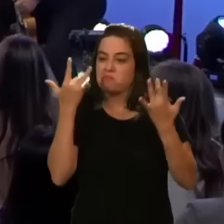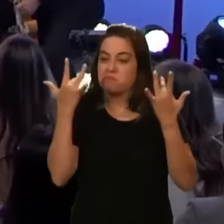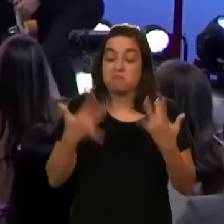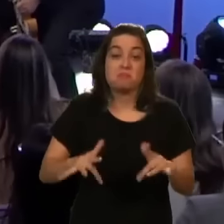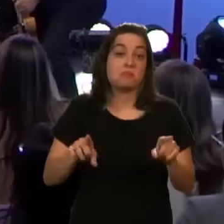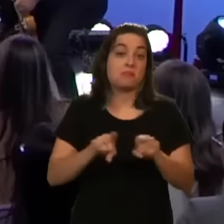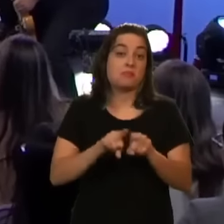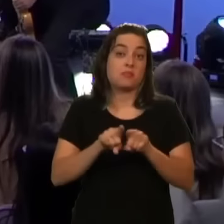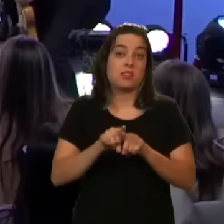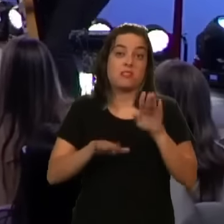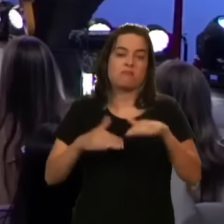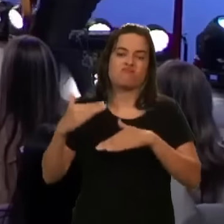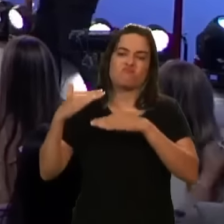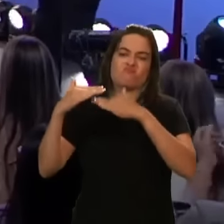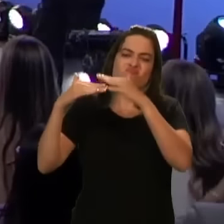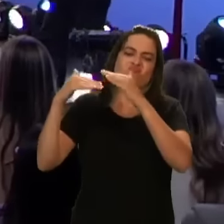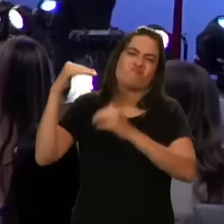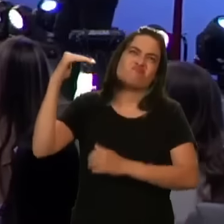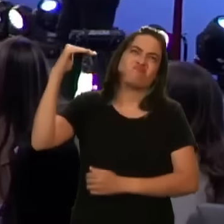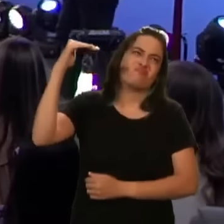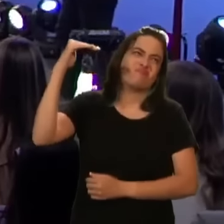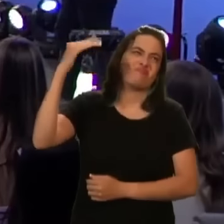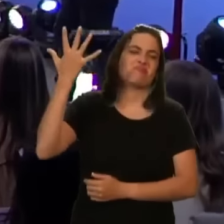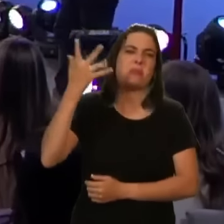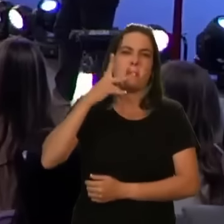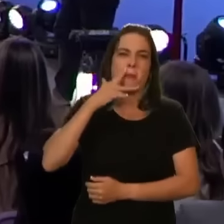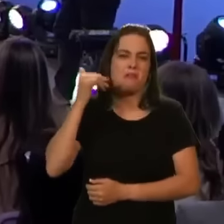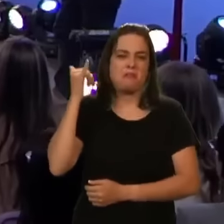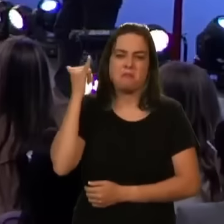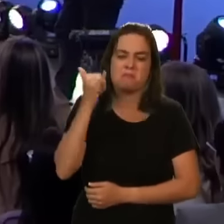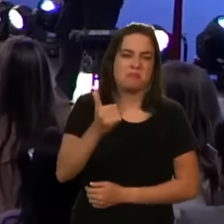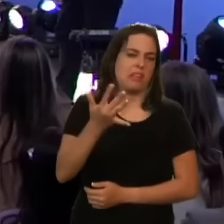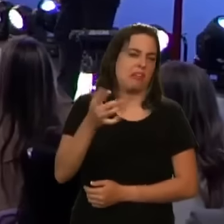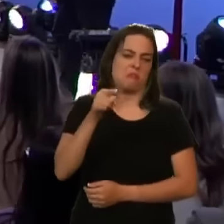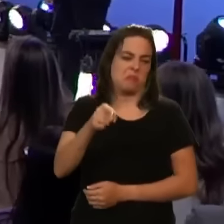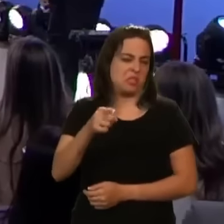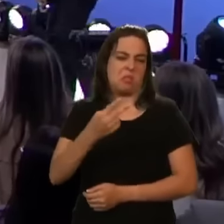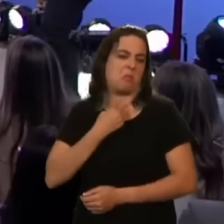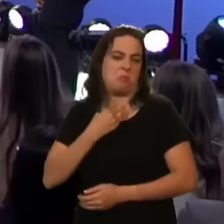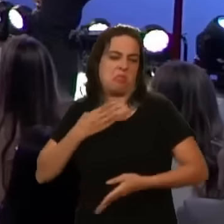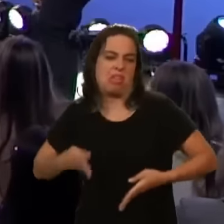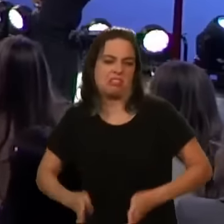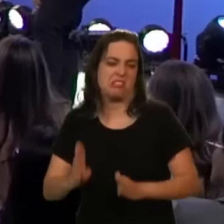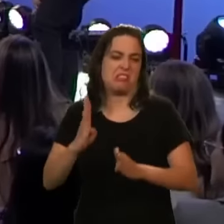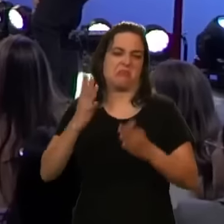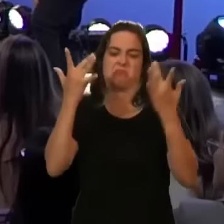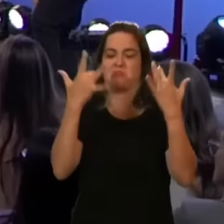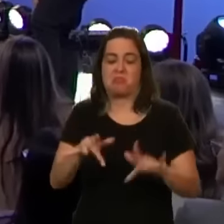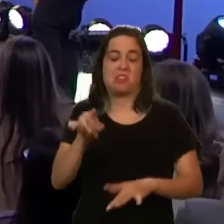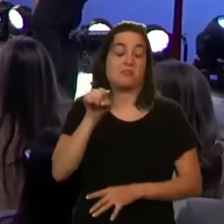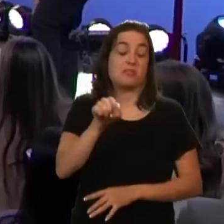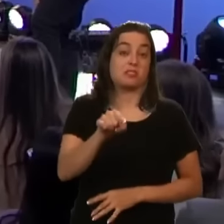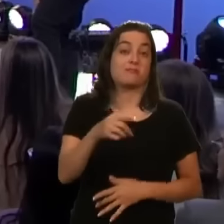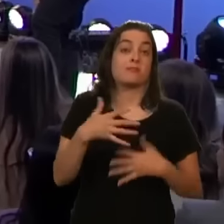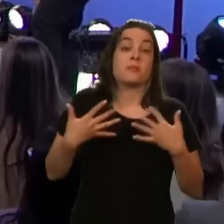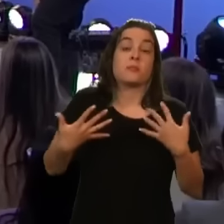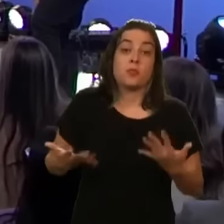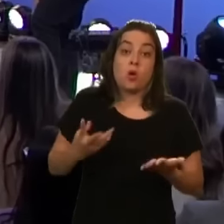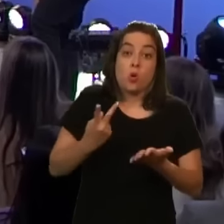talvez cresceu dizendo, ai, você não devia ter nascido, menina. Se você foi gerada